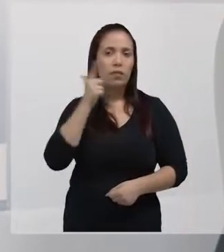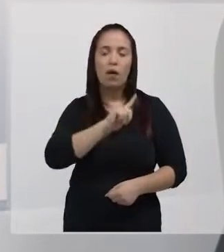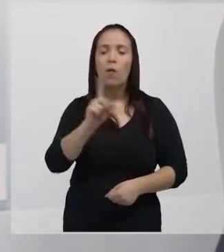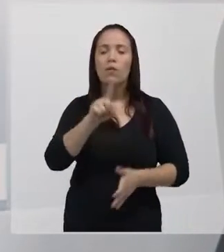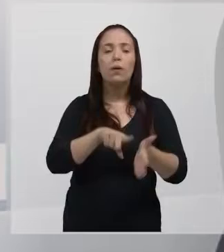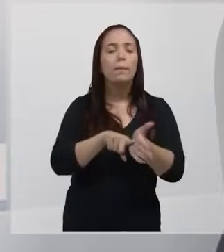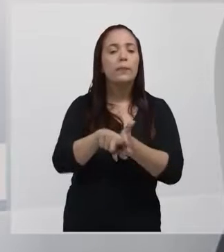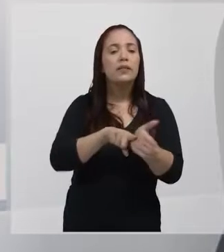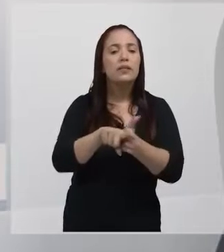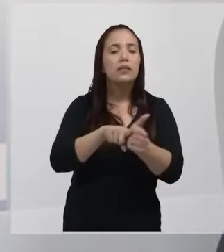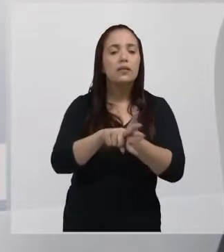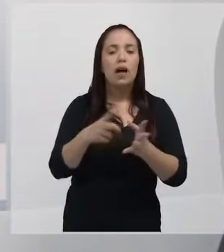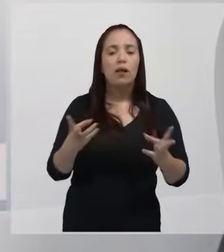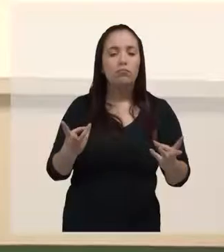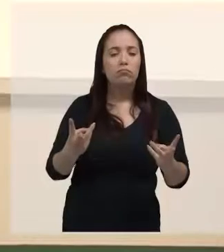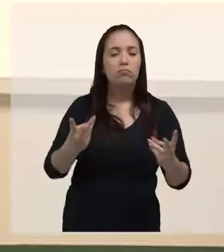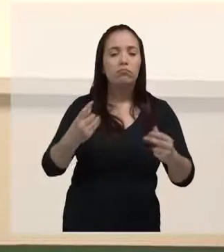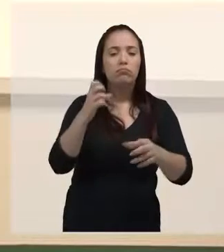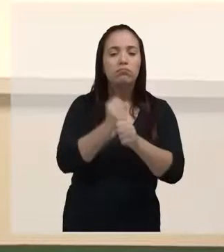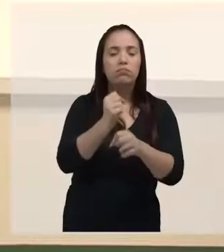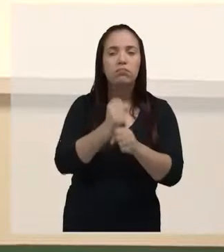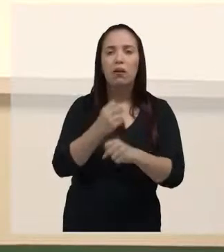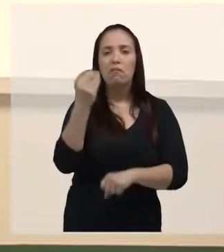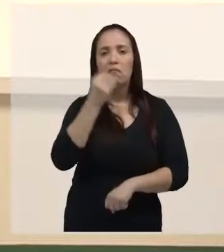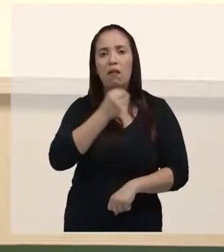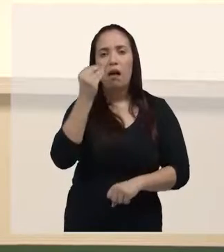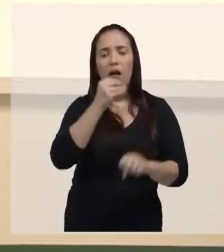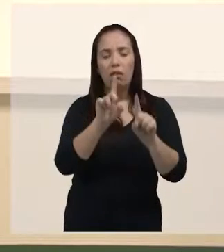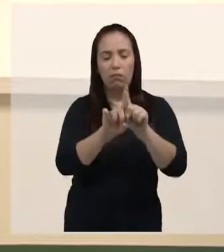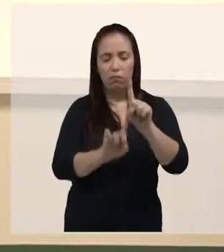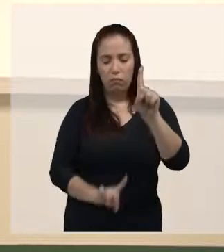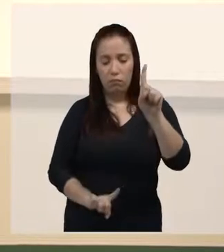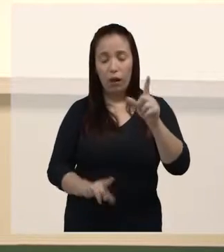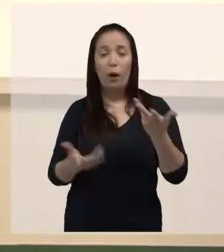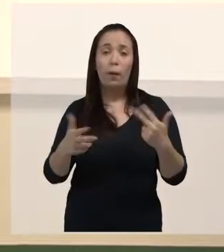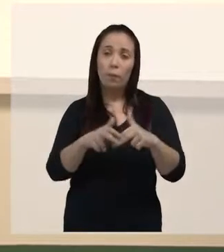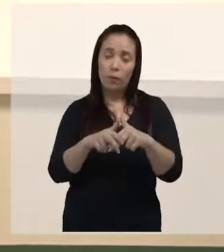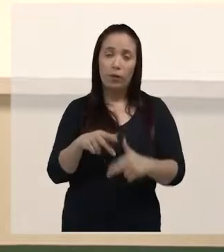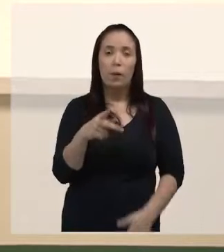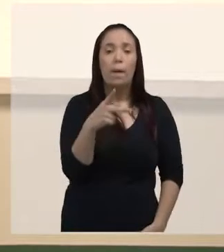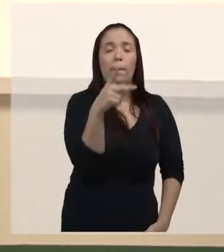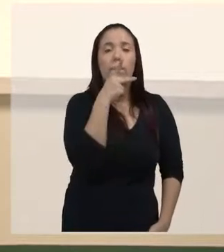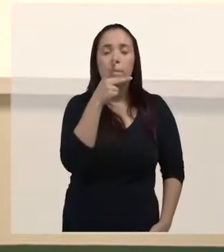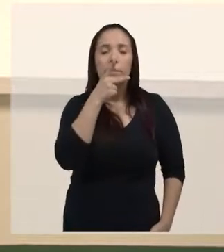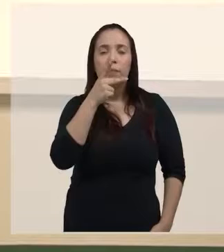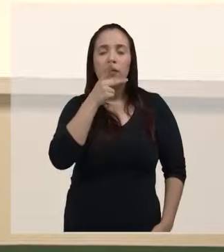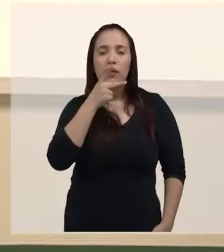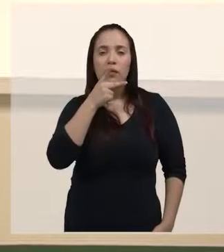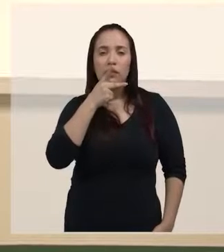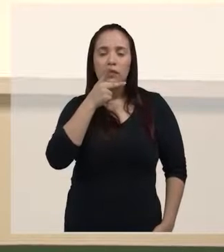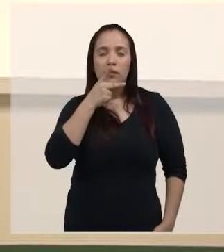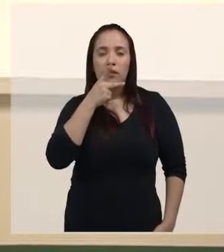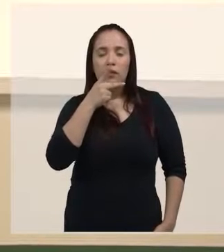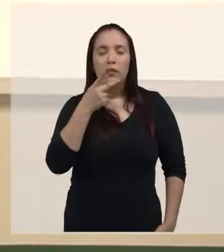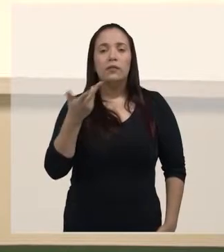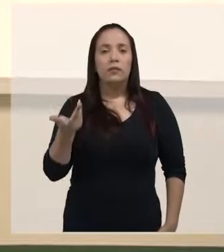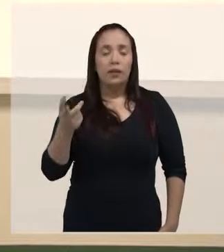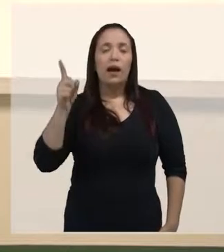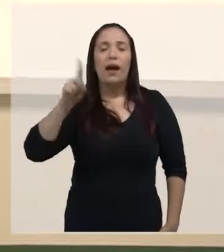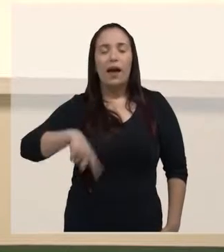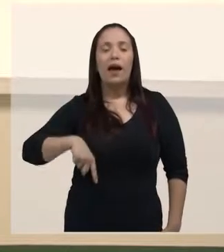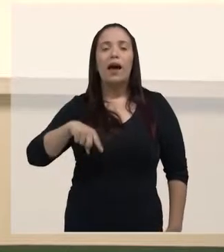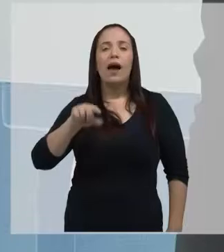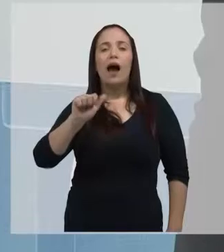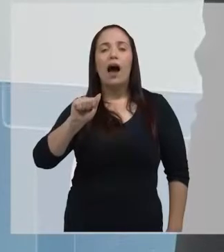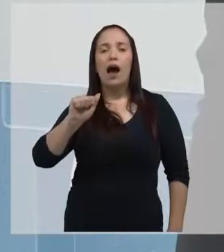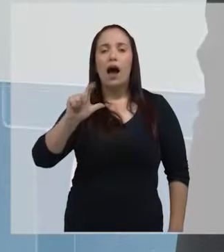pesquisa eleitoral. Quer dizer, você nota como os partidos tradicionais... No caso, você está falando do Geraldo Alckmin. Geraldo Alckmin. Aí você